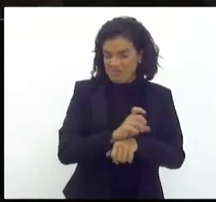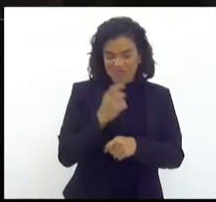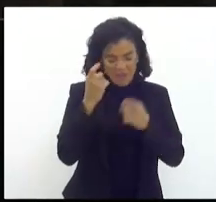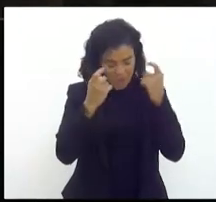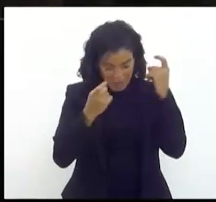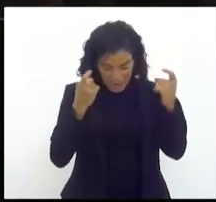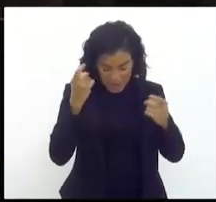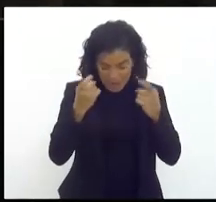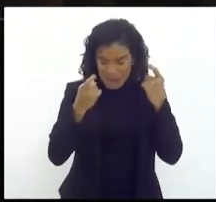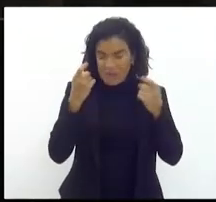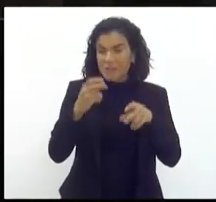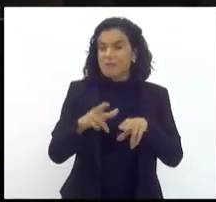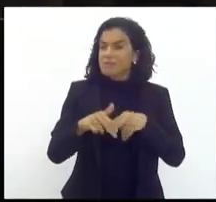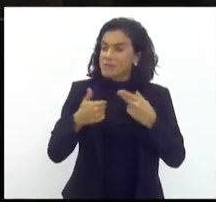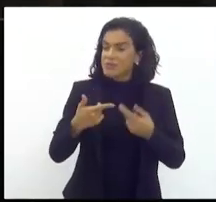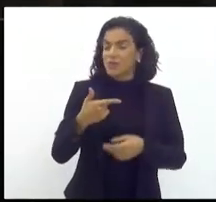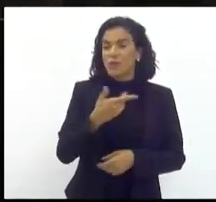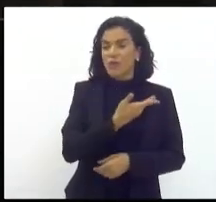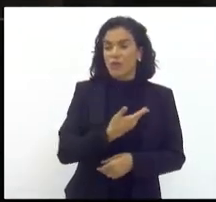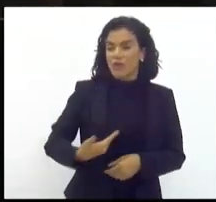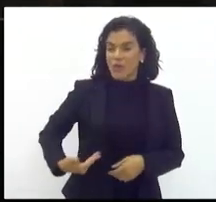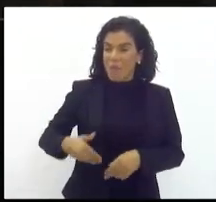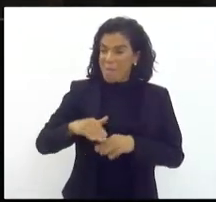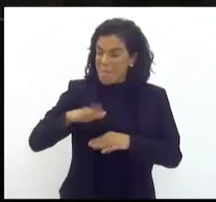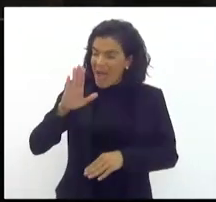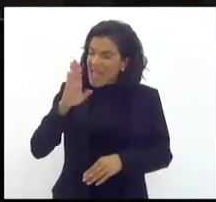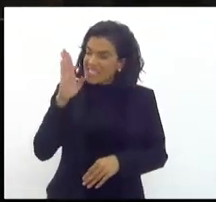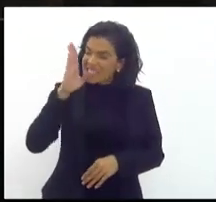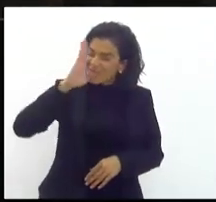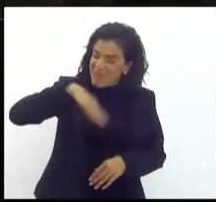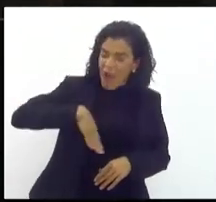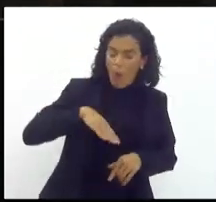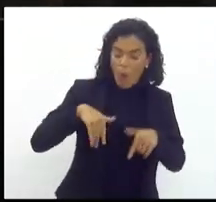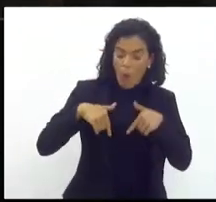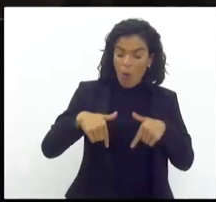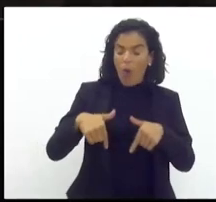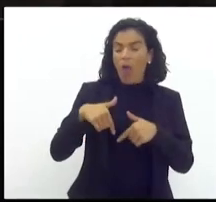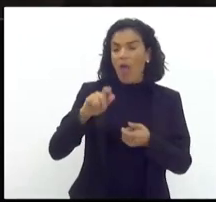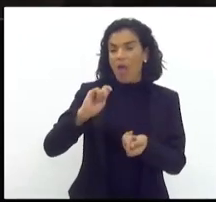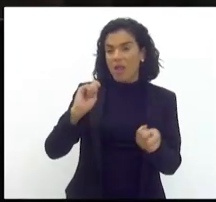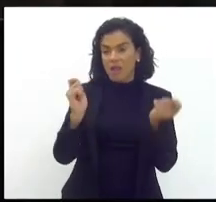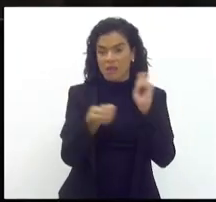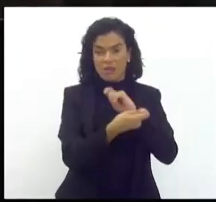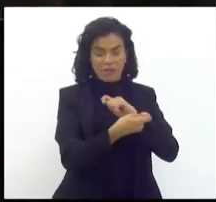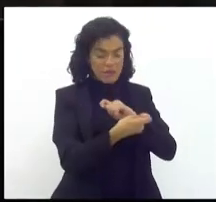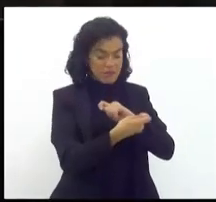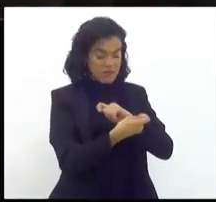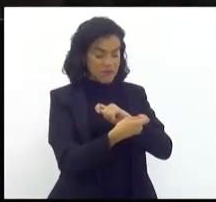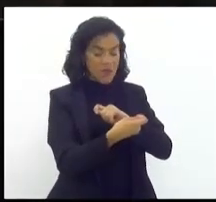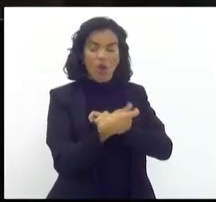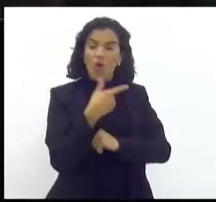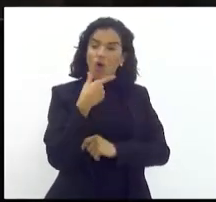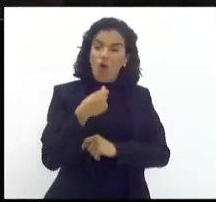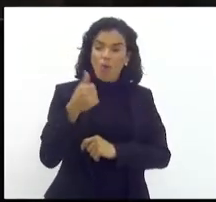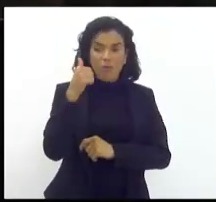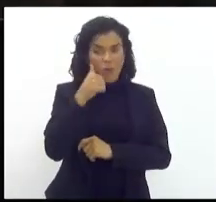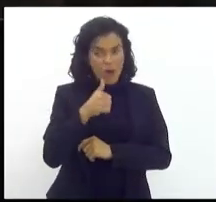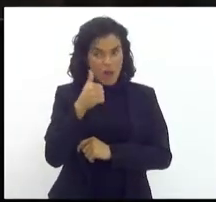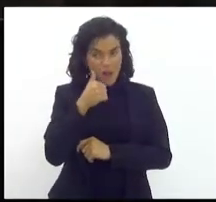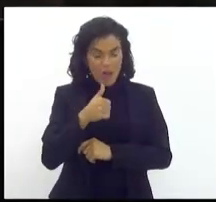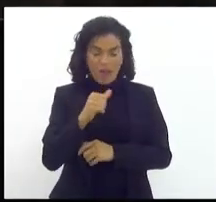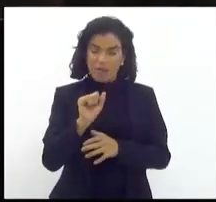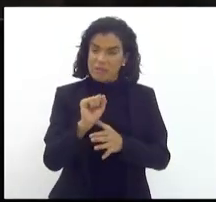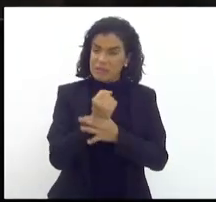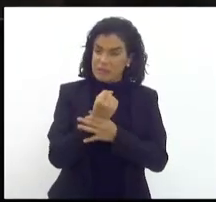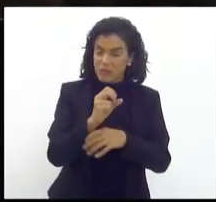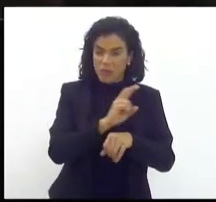Então o que esse Governador faz de mais nefasto é transformar homens e mulheres a gente